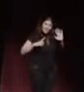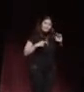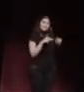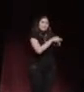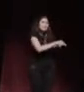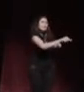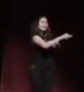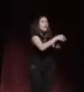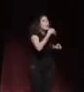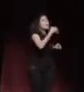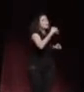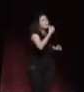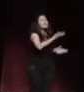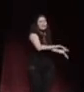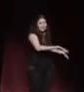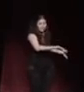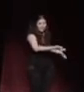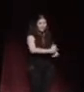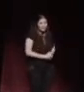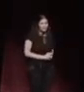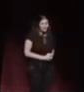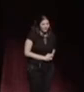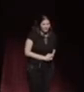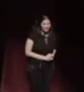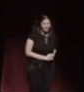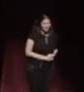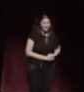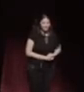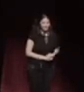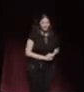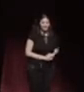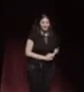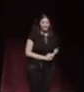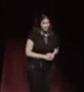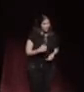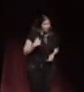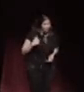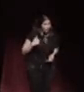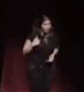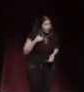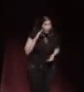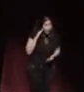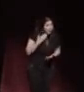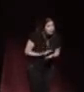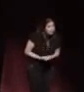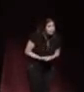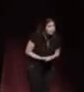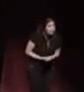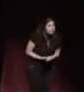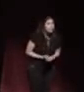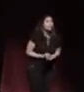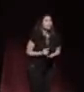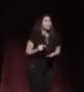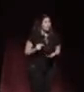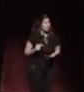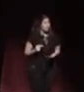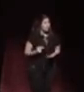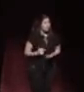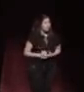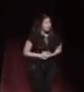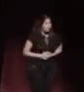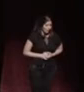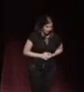né? Quero que vocês tragam, né? Como eu acredito que a gente tem que